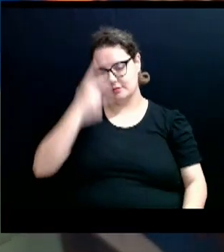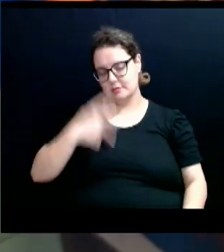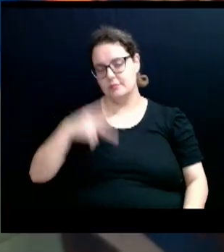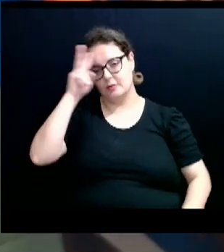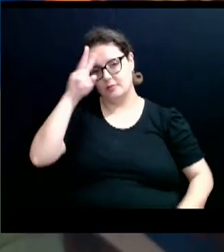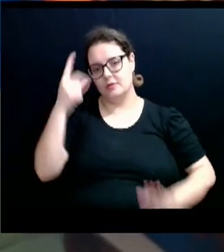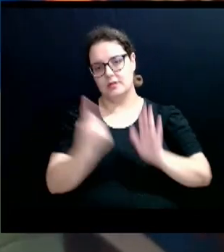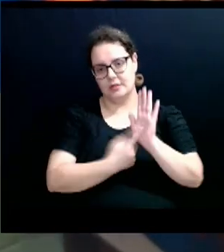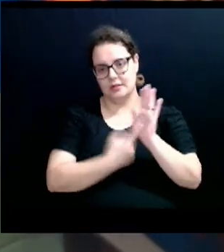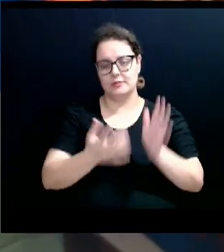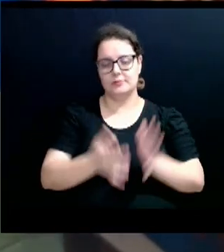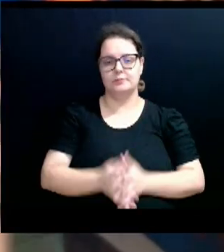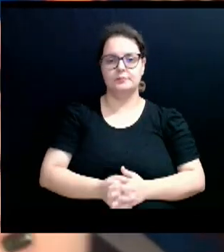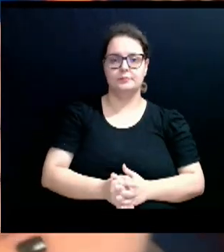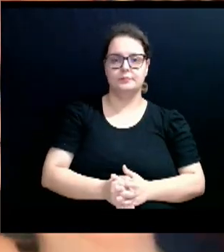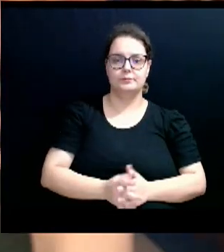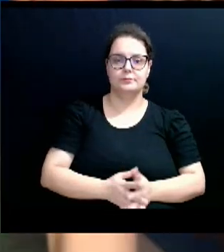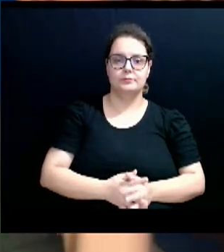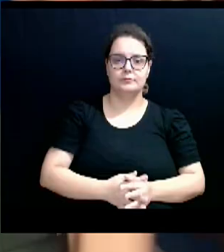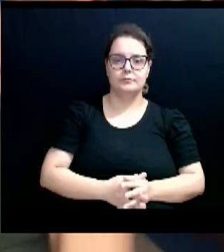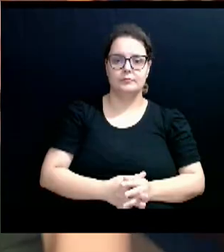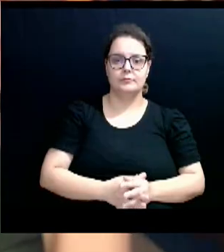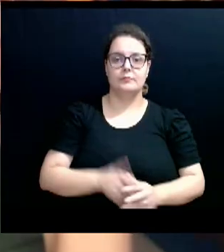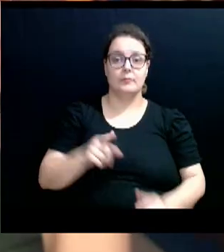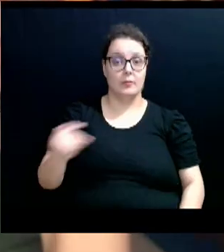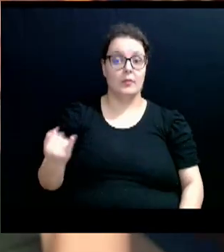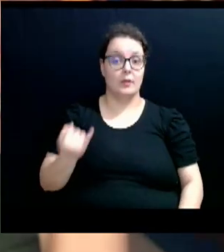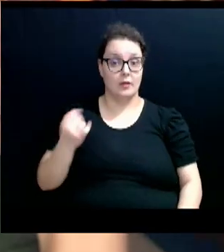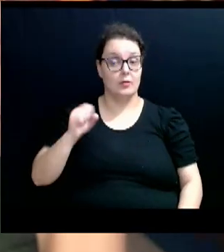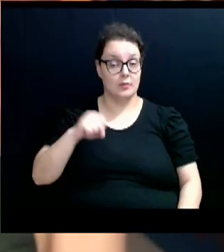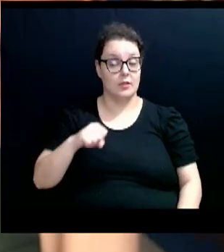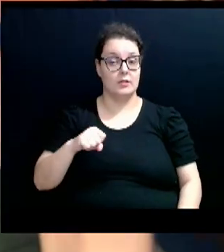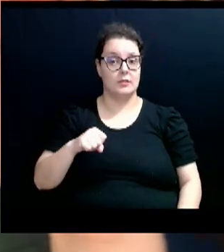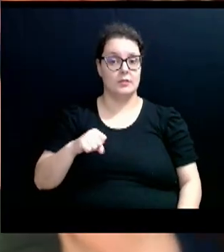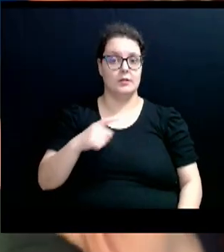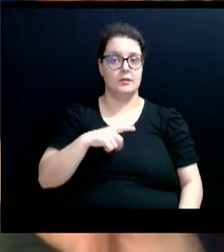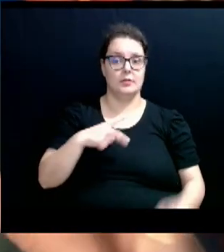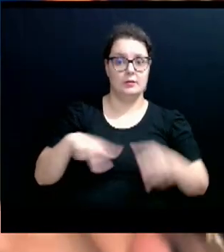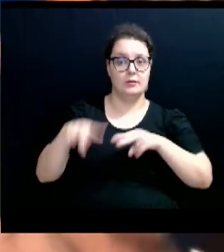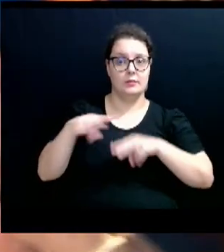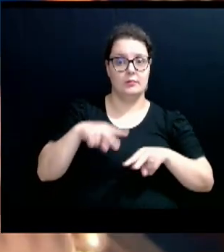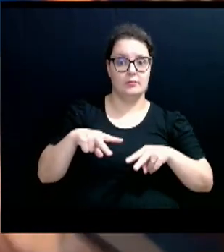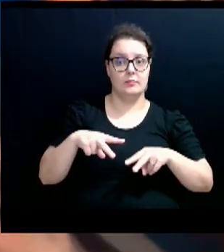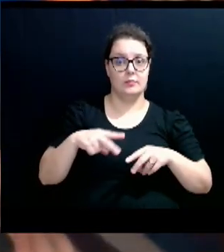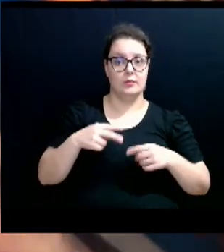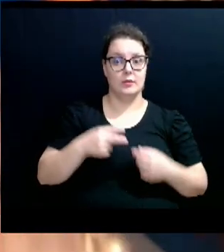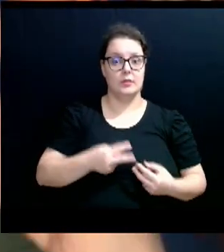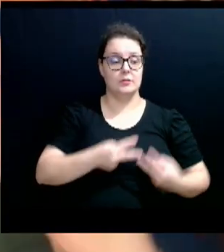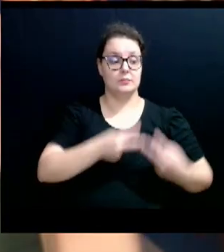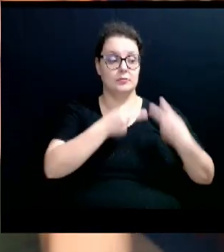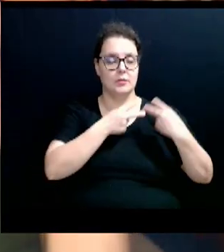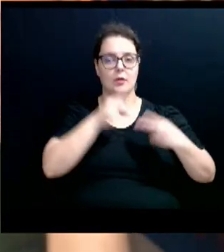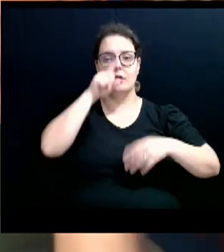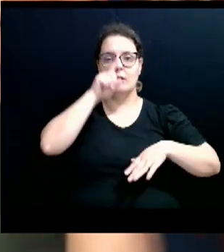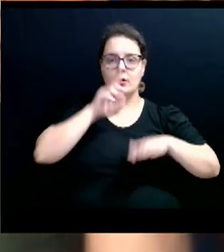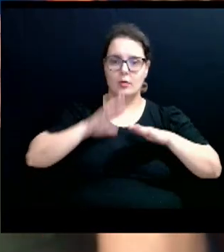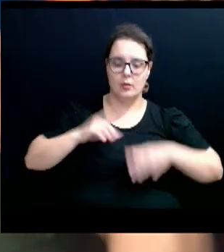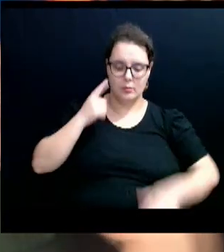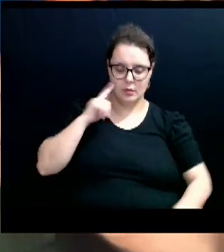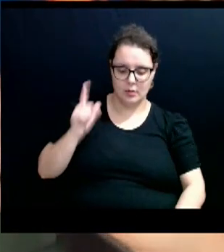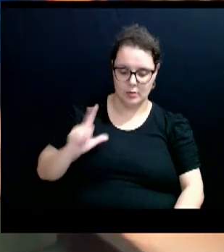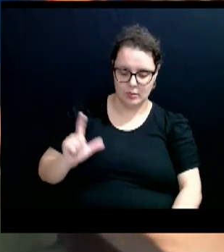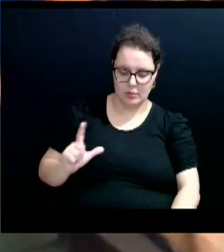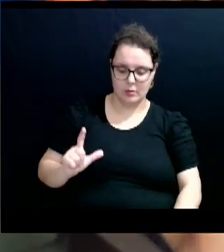Então, é muito importante, sim, a gente ter esse olhar para trás. Com cuidado, claro, para não virarmos